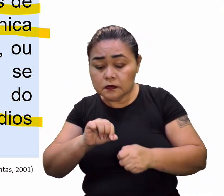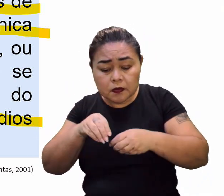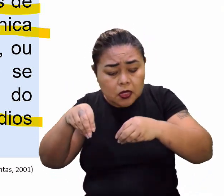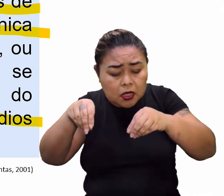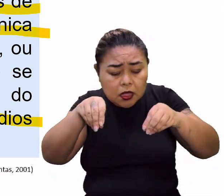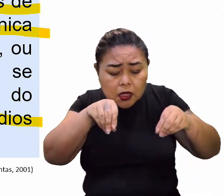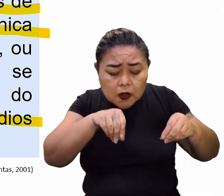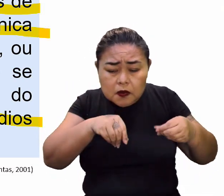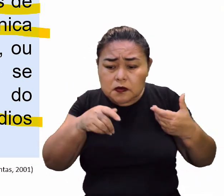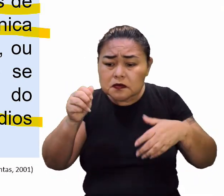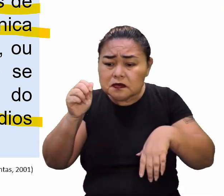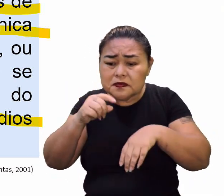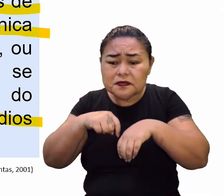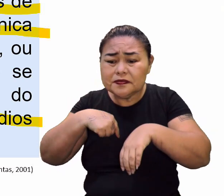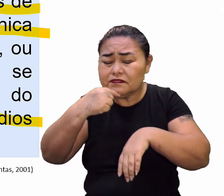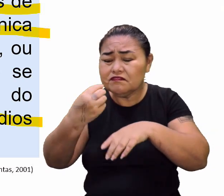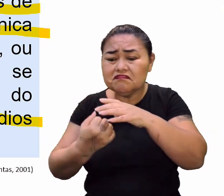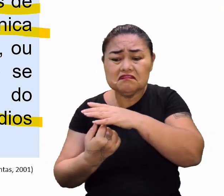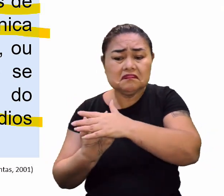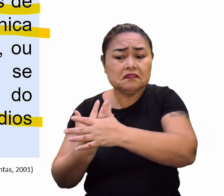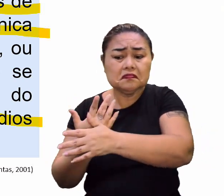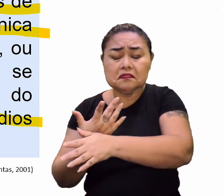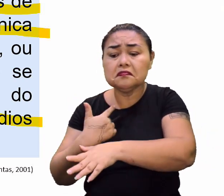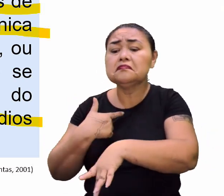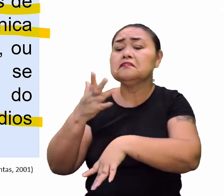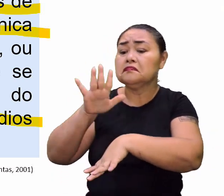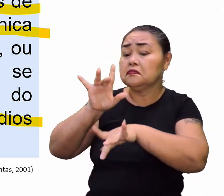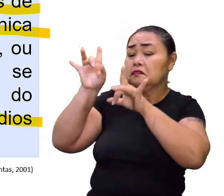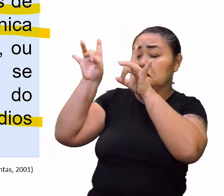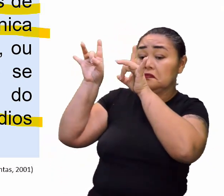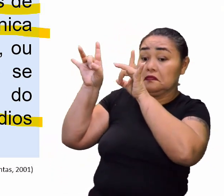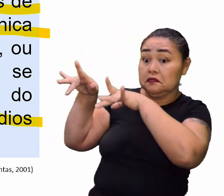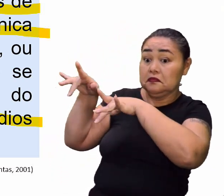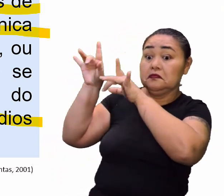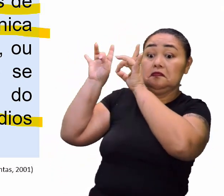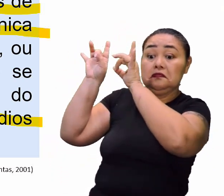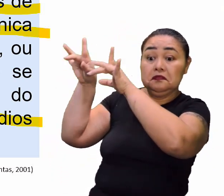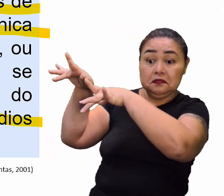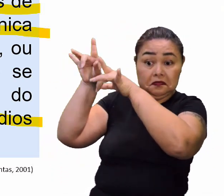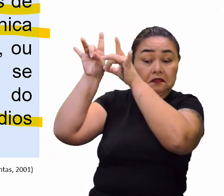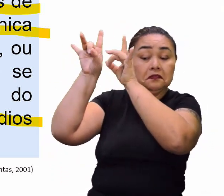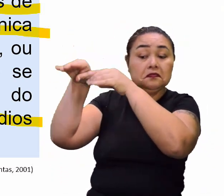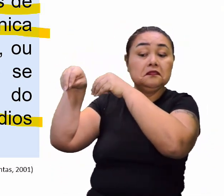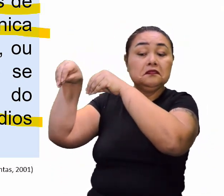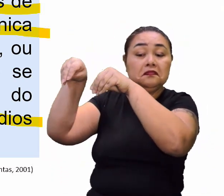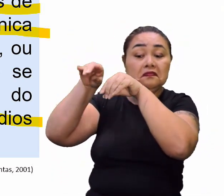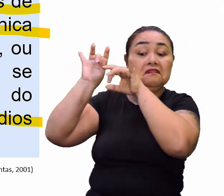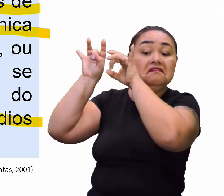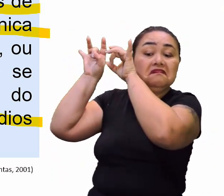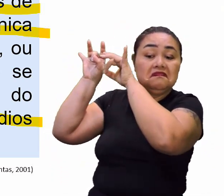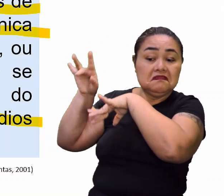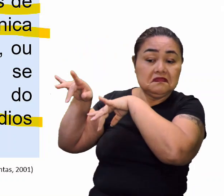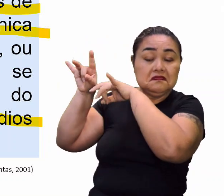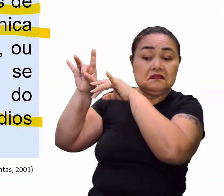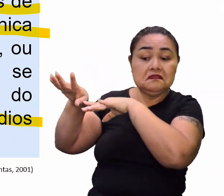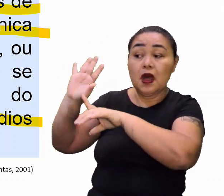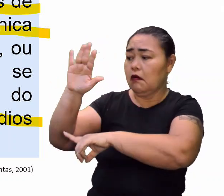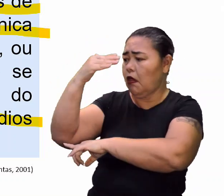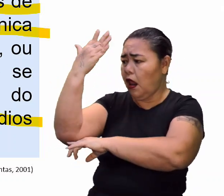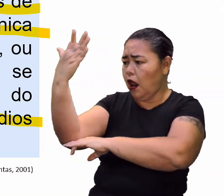solo infértil, e muitos deles abandonaram, Rogério. Exatamente. Você acabava deixando a terra, só